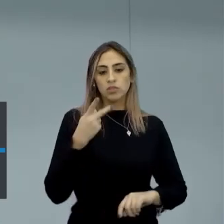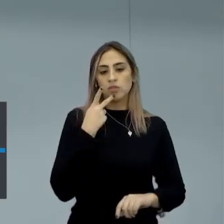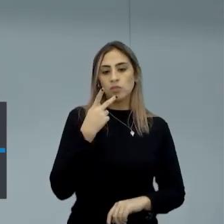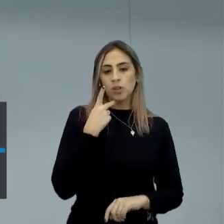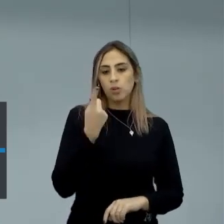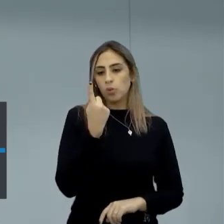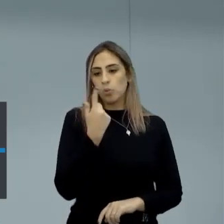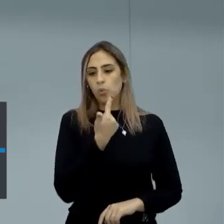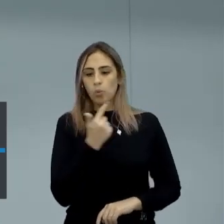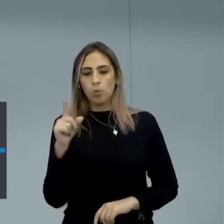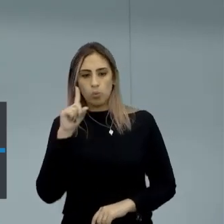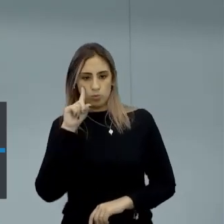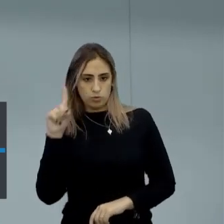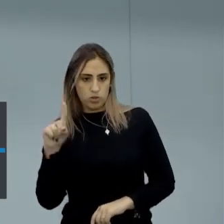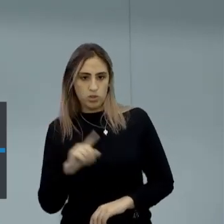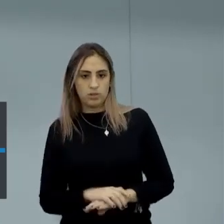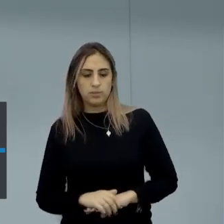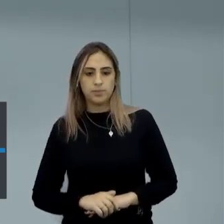outro dia,